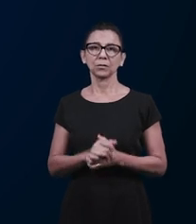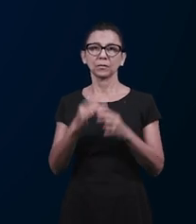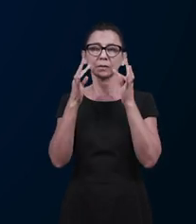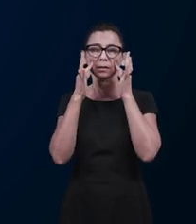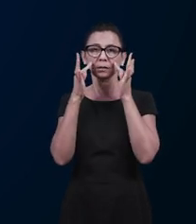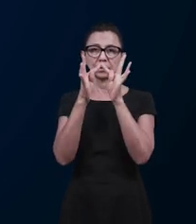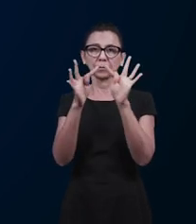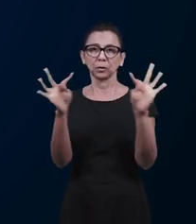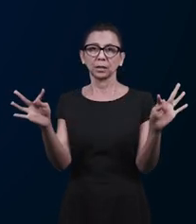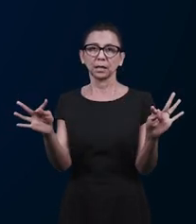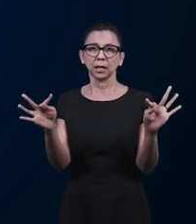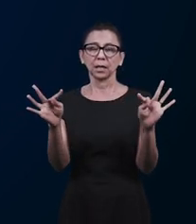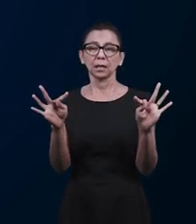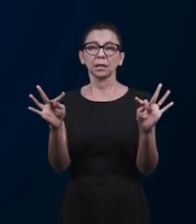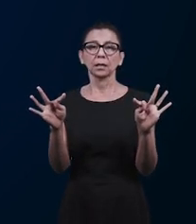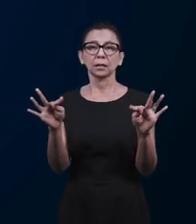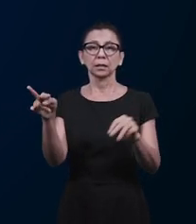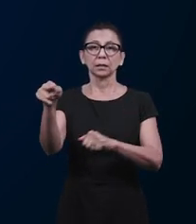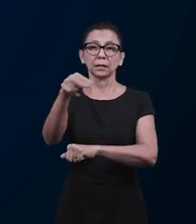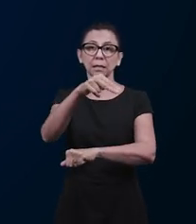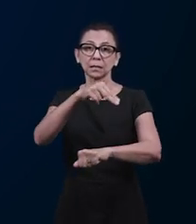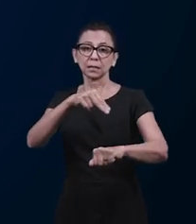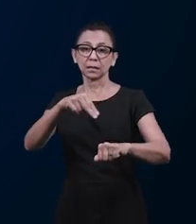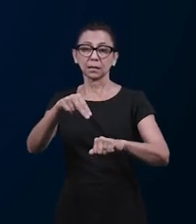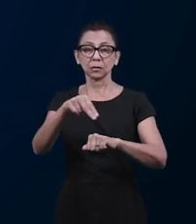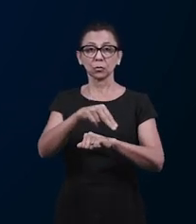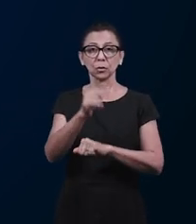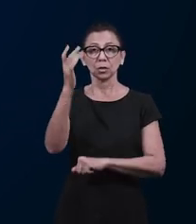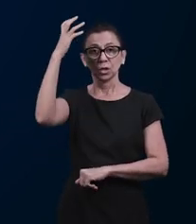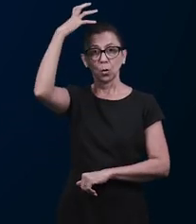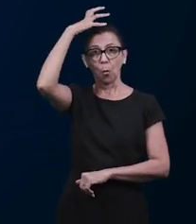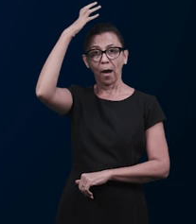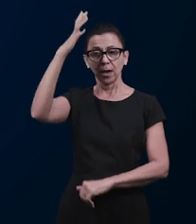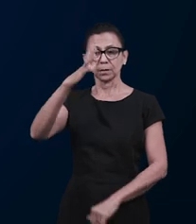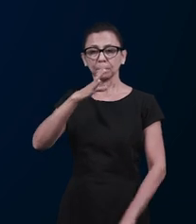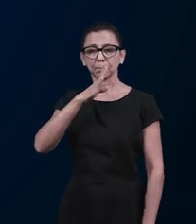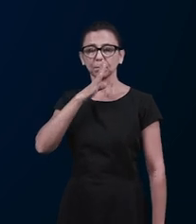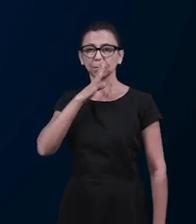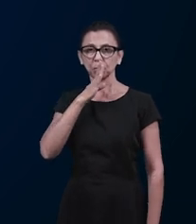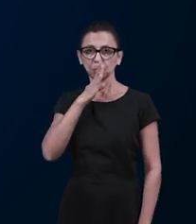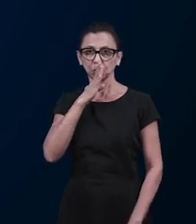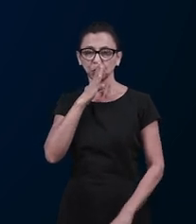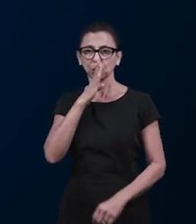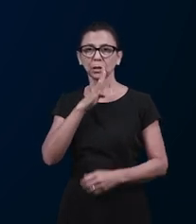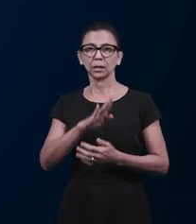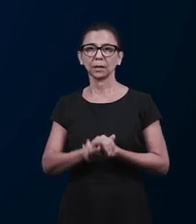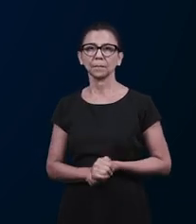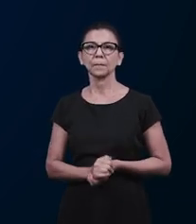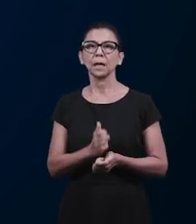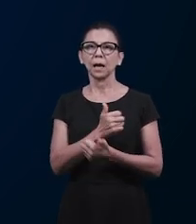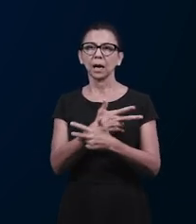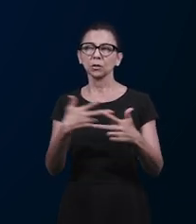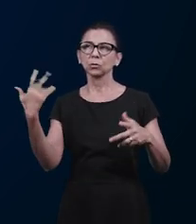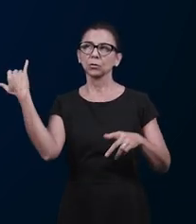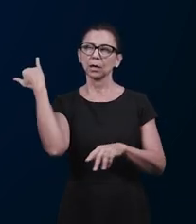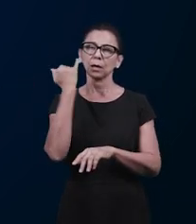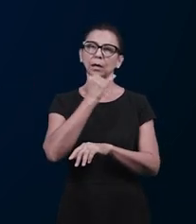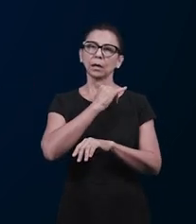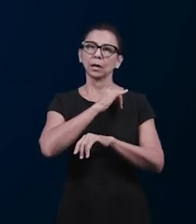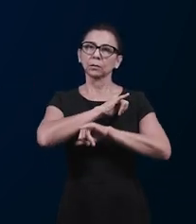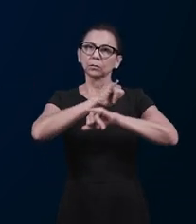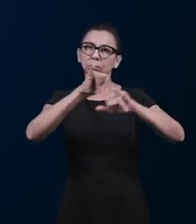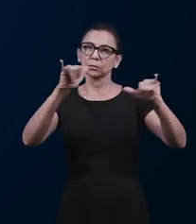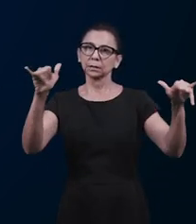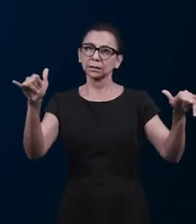boca por causa dele. Porque aquilo que não lhes foi anunciado, verão, e aquilo que eles